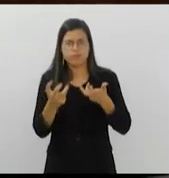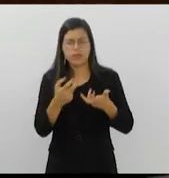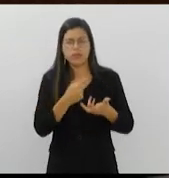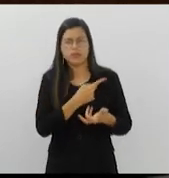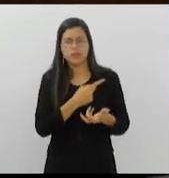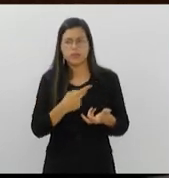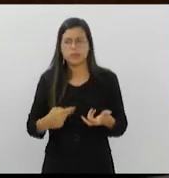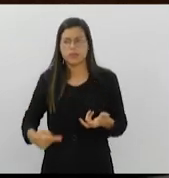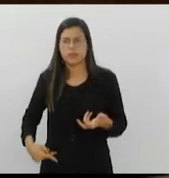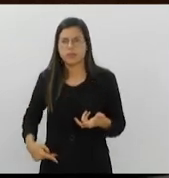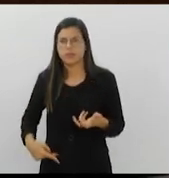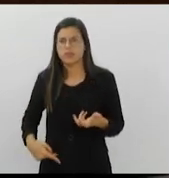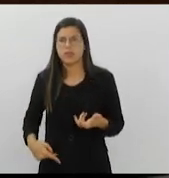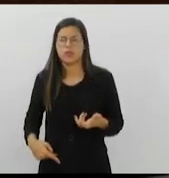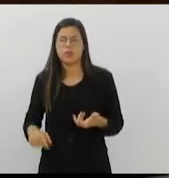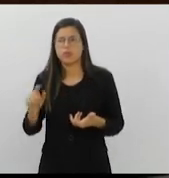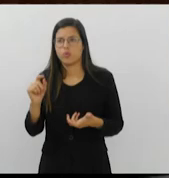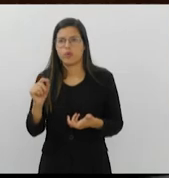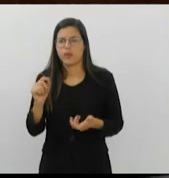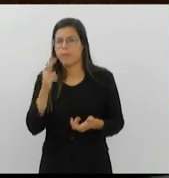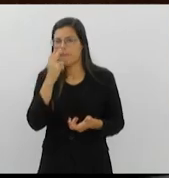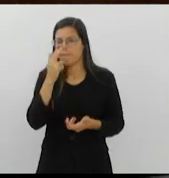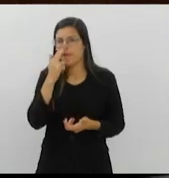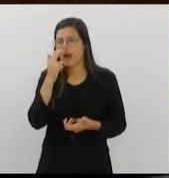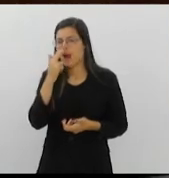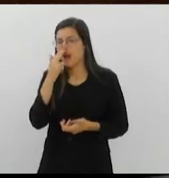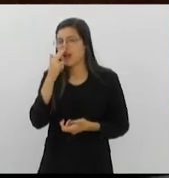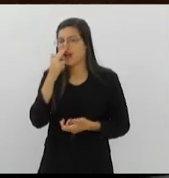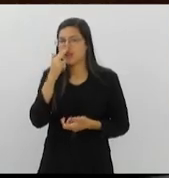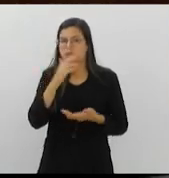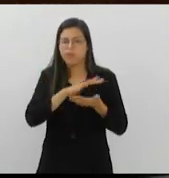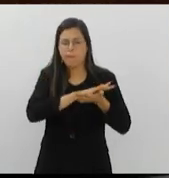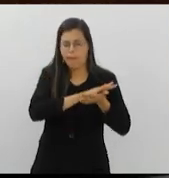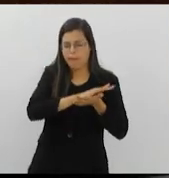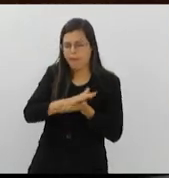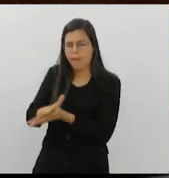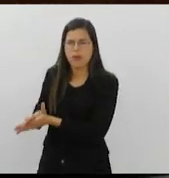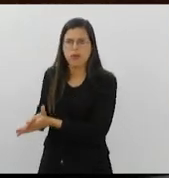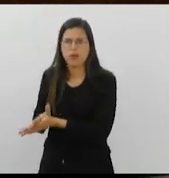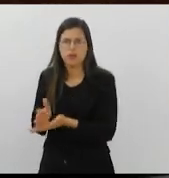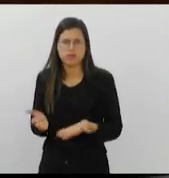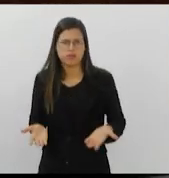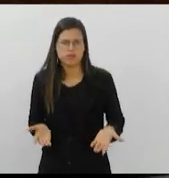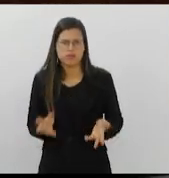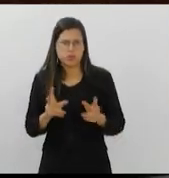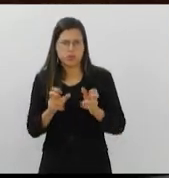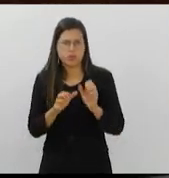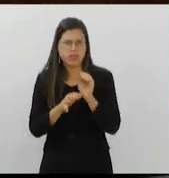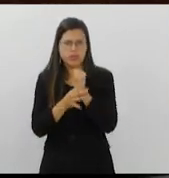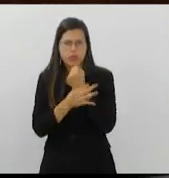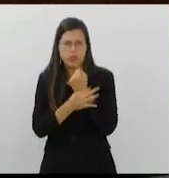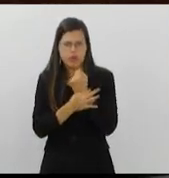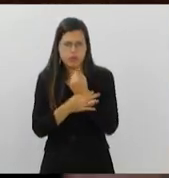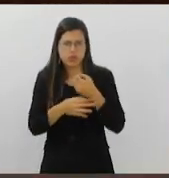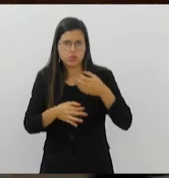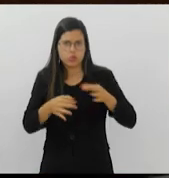uma verdadeira esculhambação no que se refere à segurança jurídica.